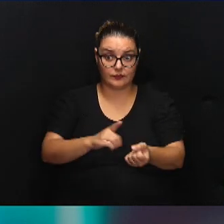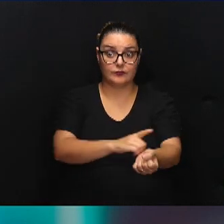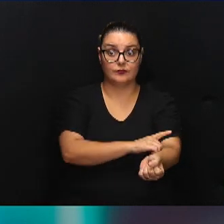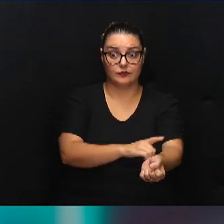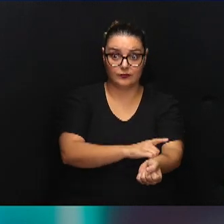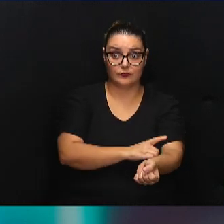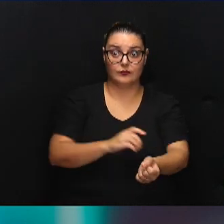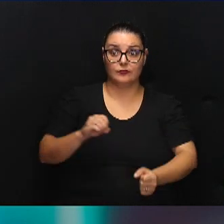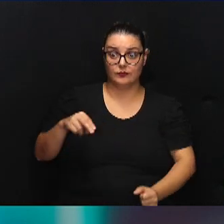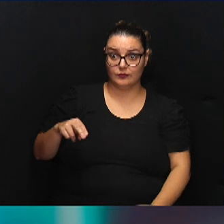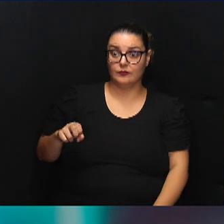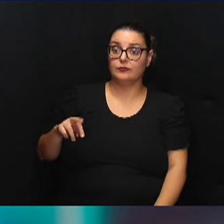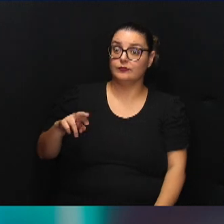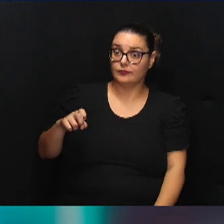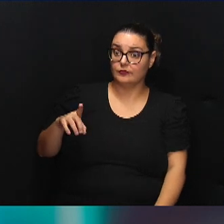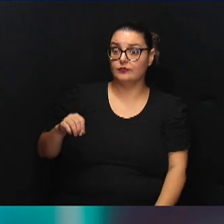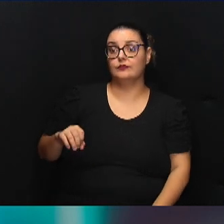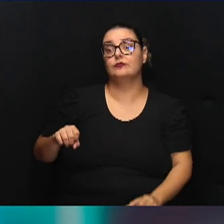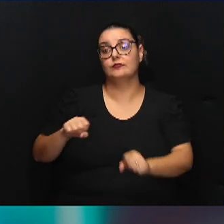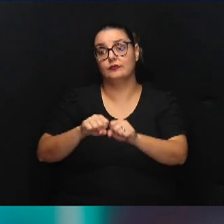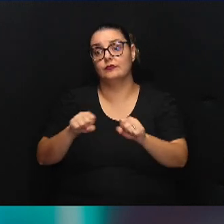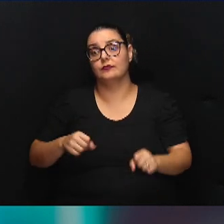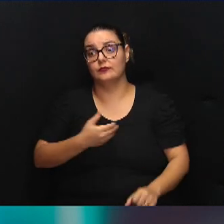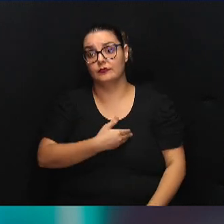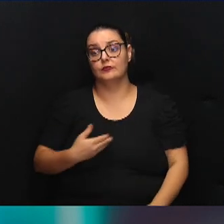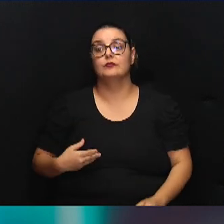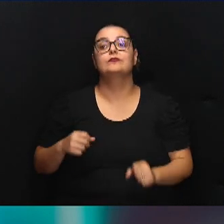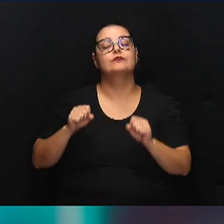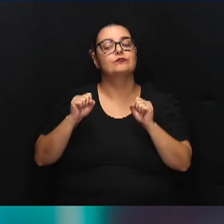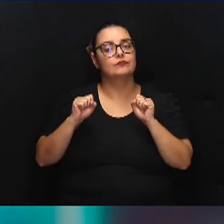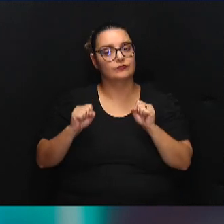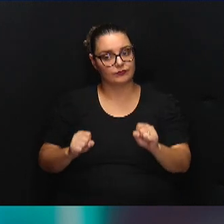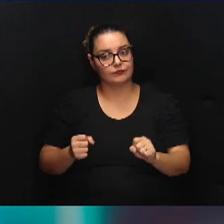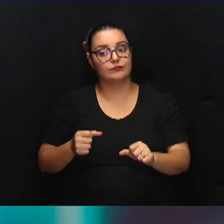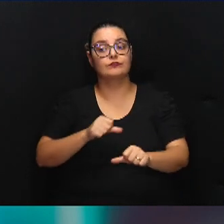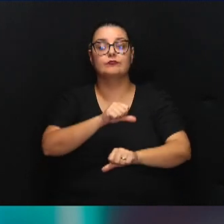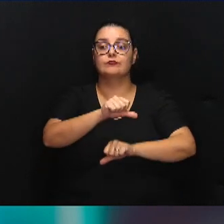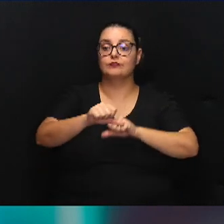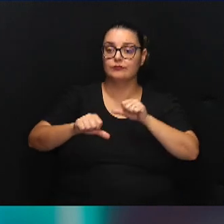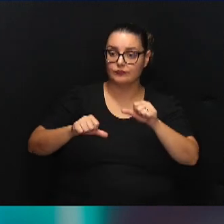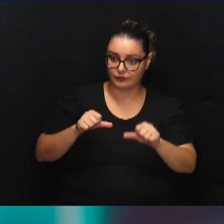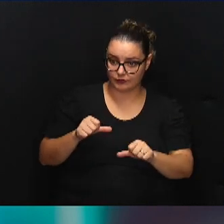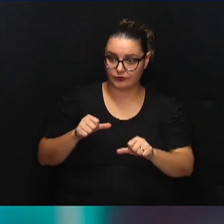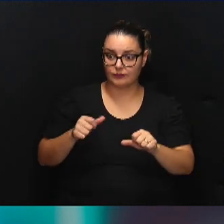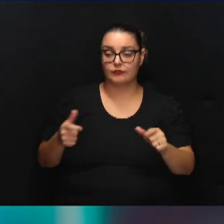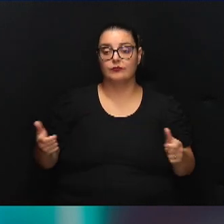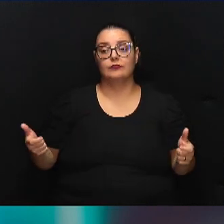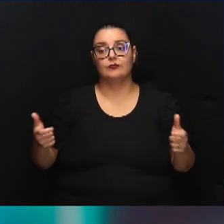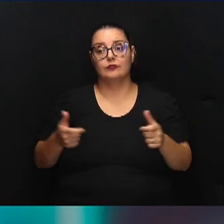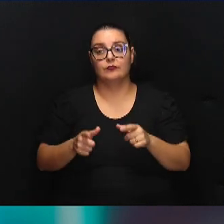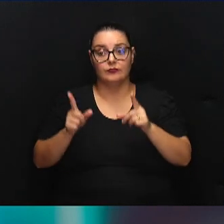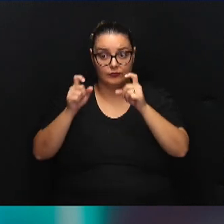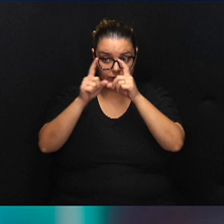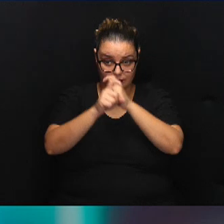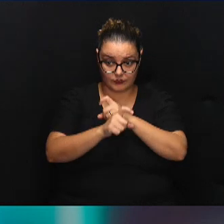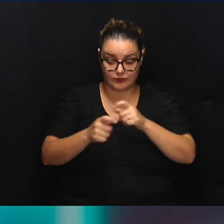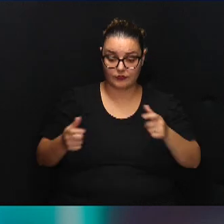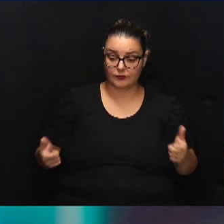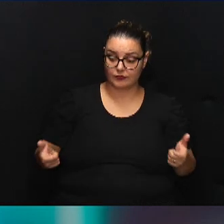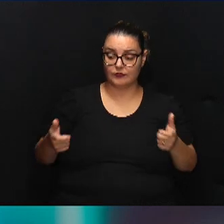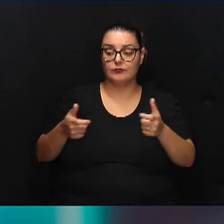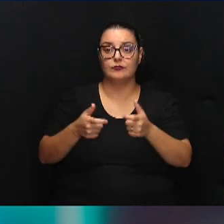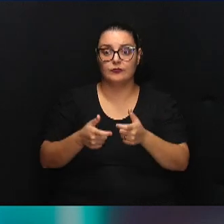onerando o sistema público, mas a gente poderia inverter isso, diminuir essas complicações,